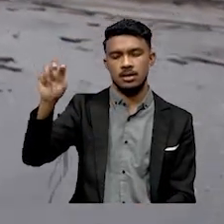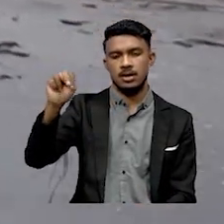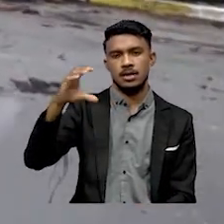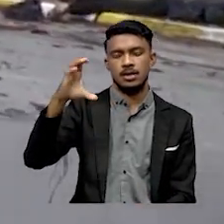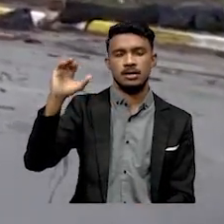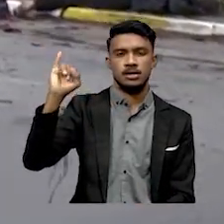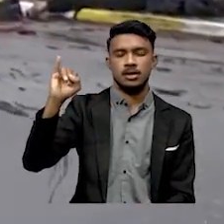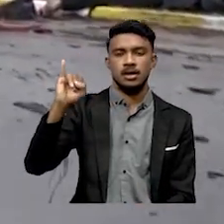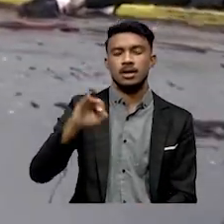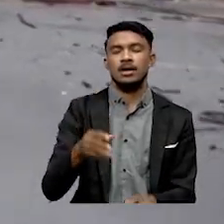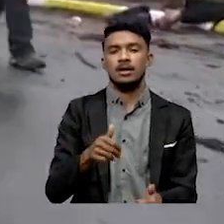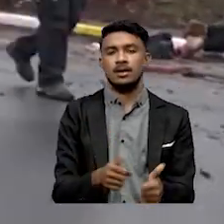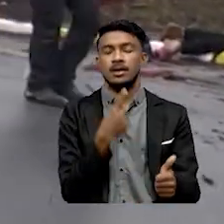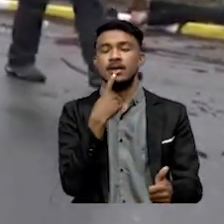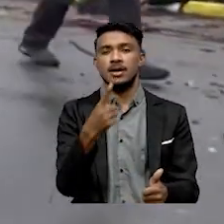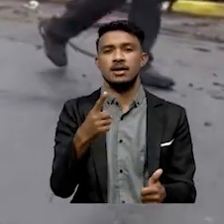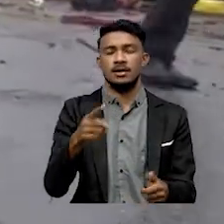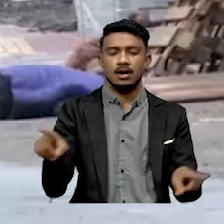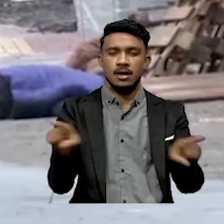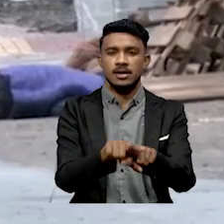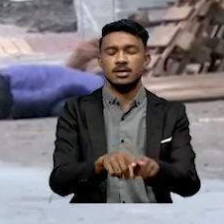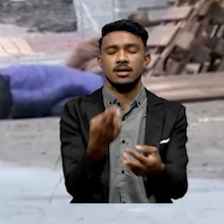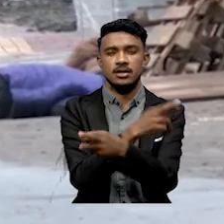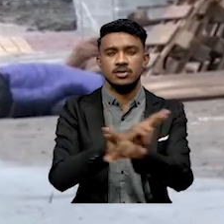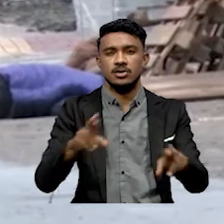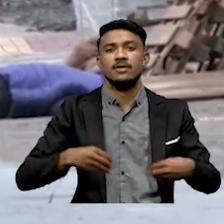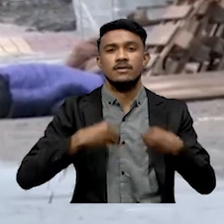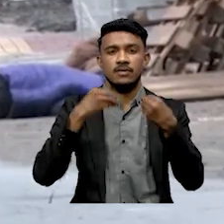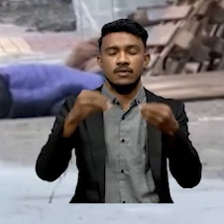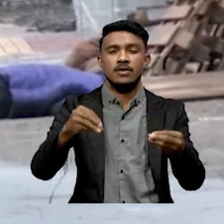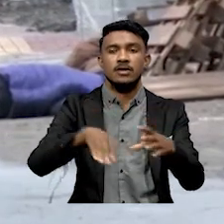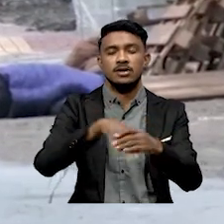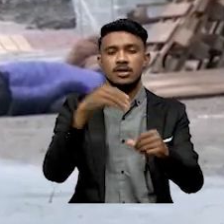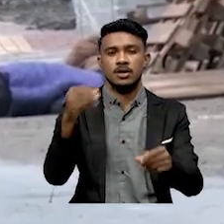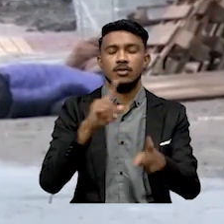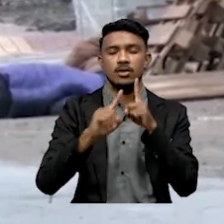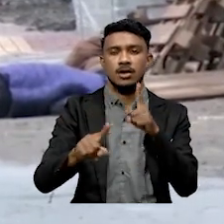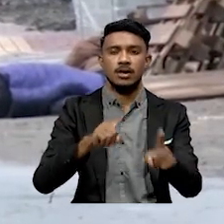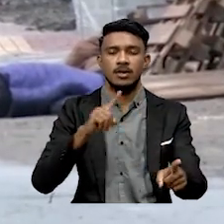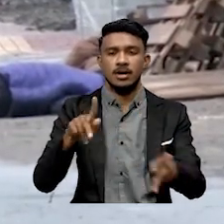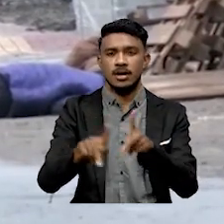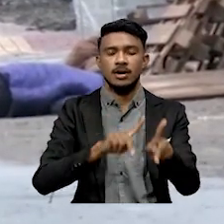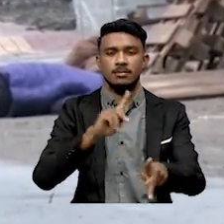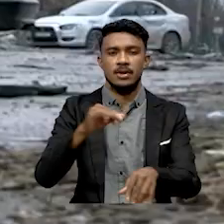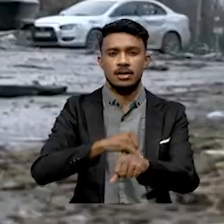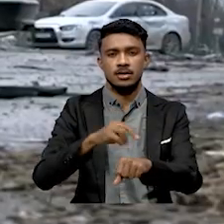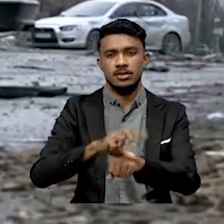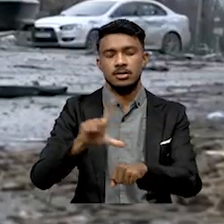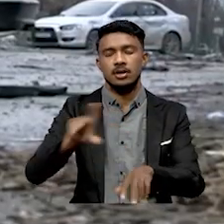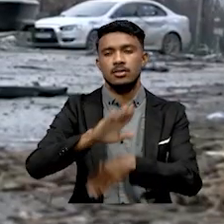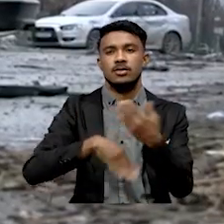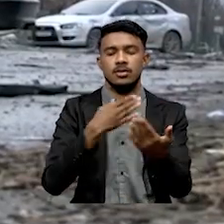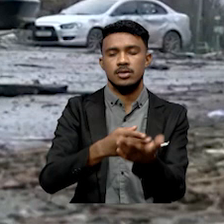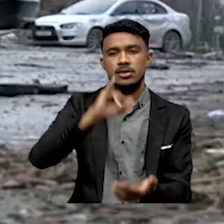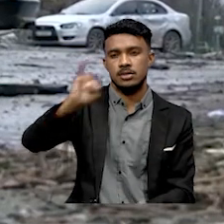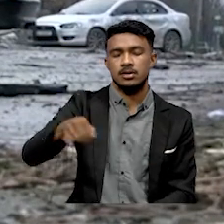nebe completo, transparente, nebe ni resultado se for sai no explica ba comunidade internacional tomak. Russi Zelensky ne visita